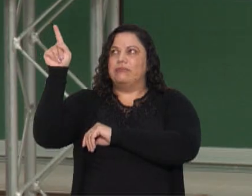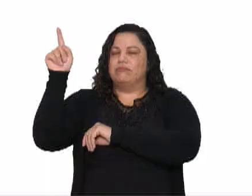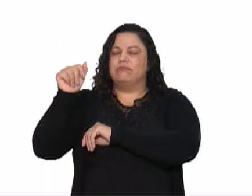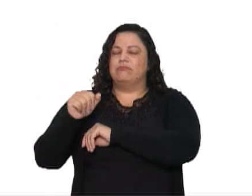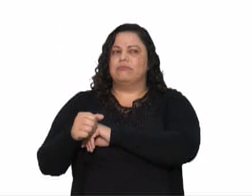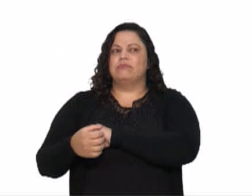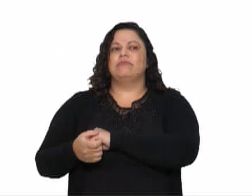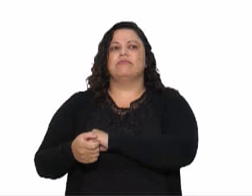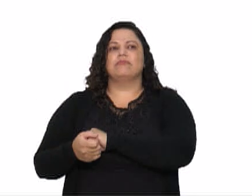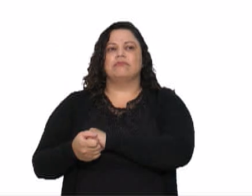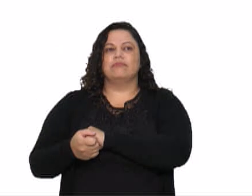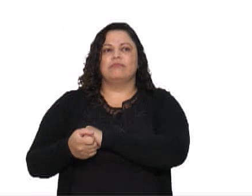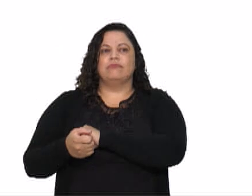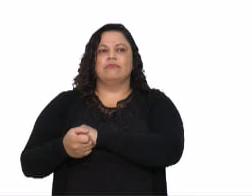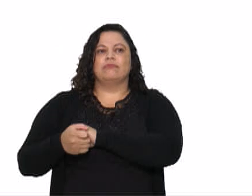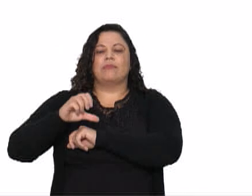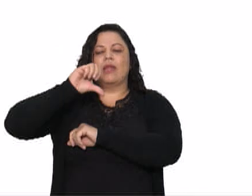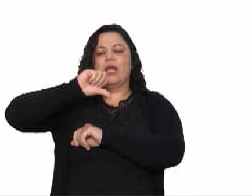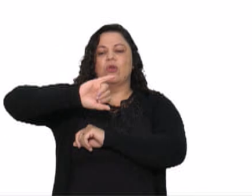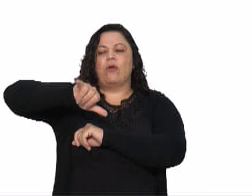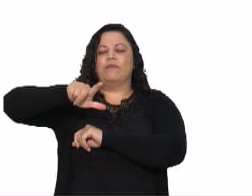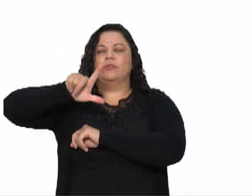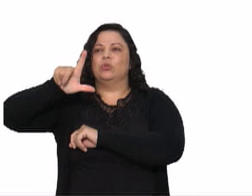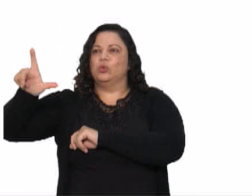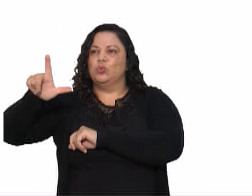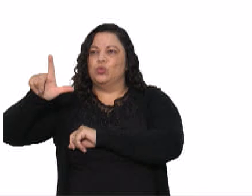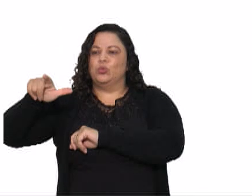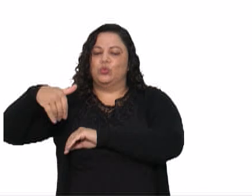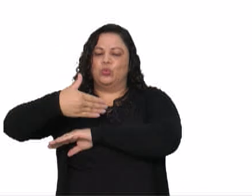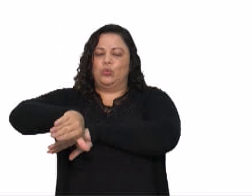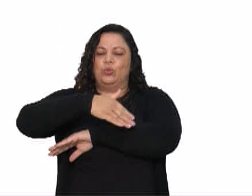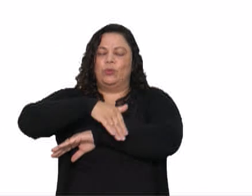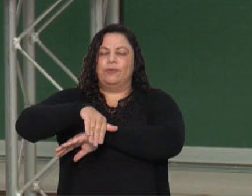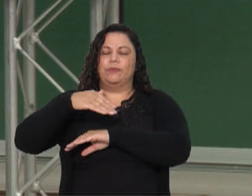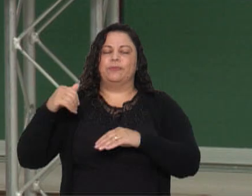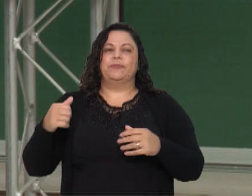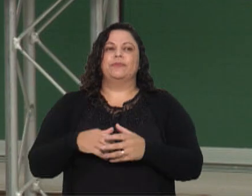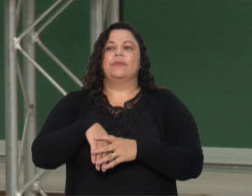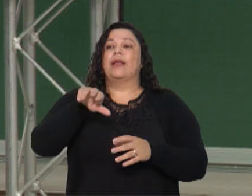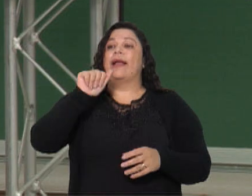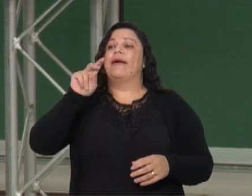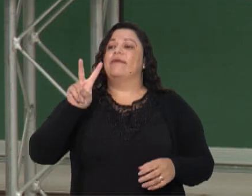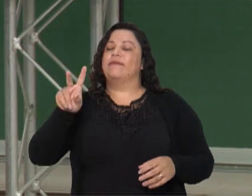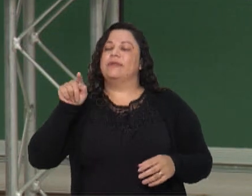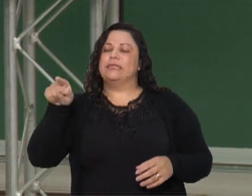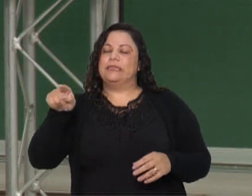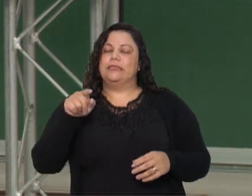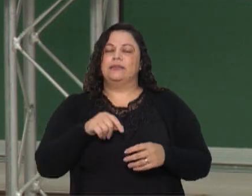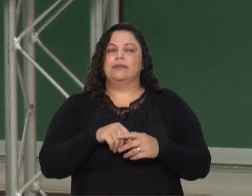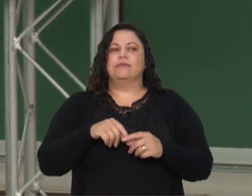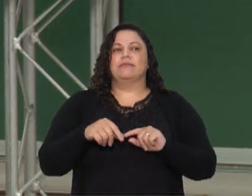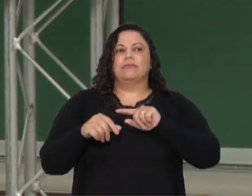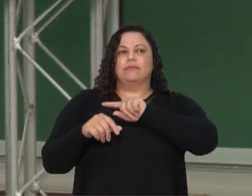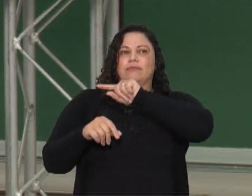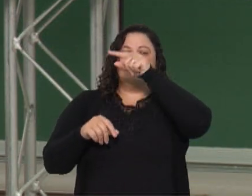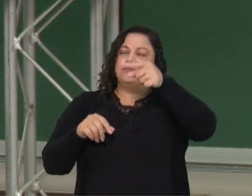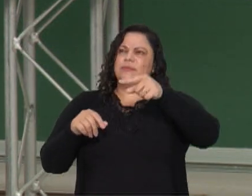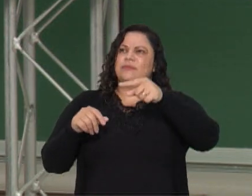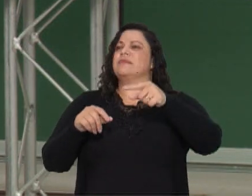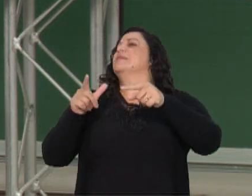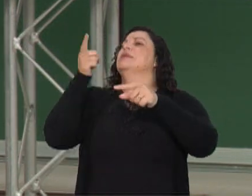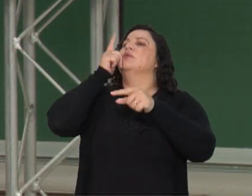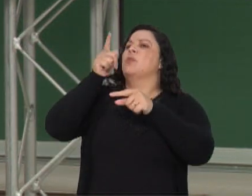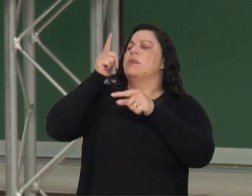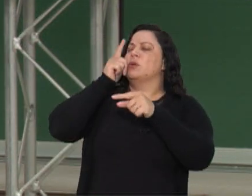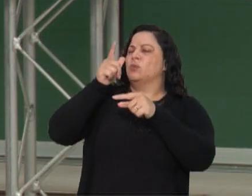MASP, ok? A 9 de Julho é aqui embaixo, certo? Olha só, para conseguir fazer aqui, ó, fazer com que